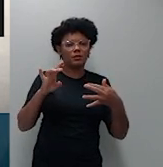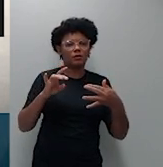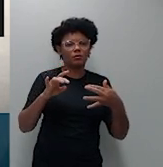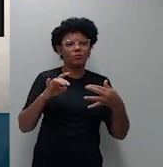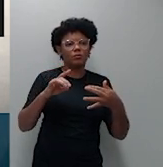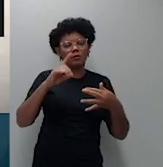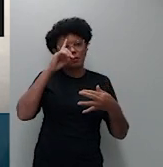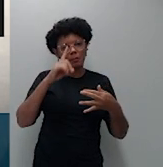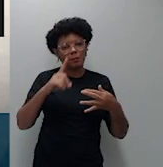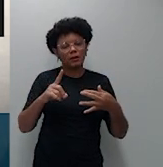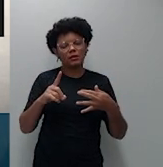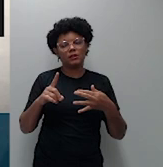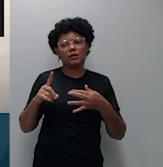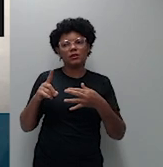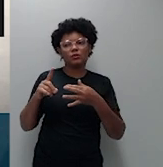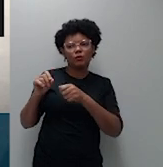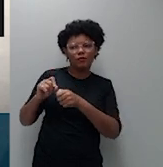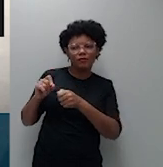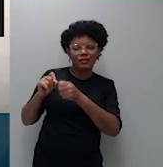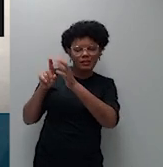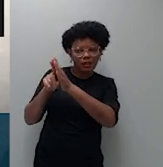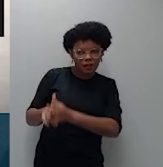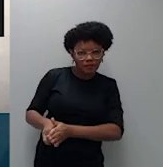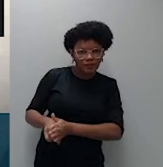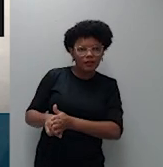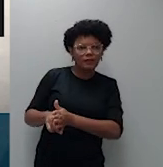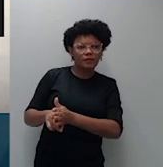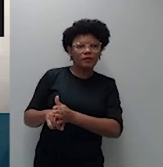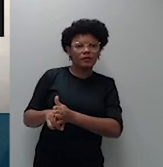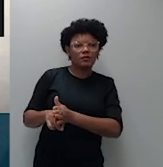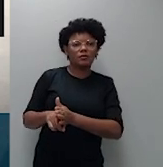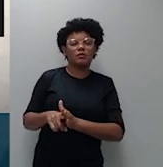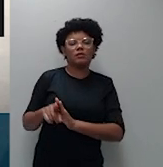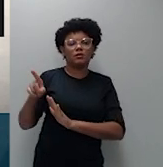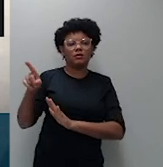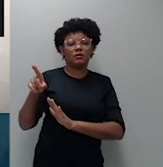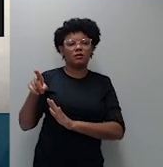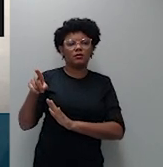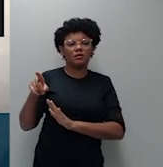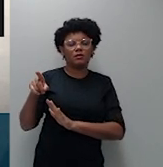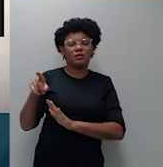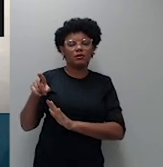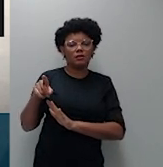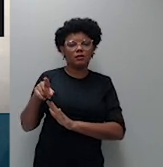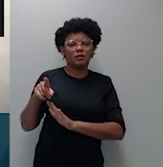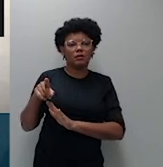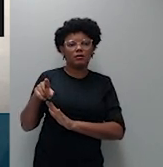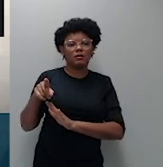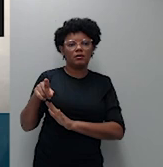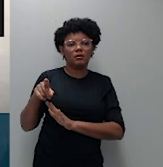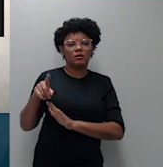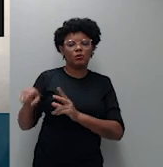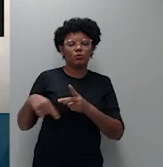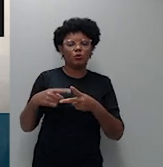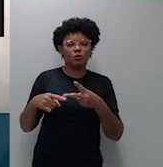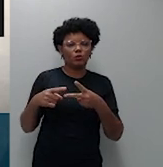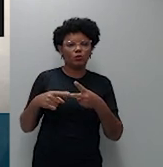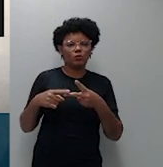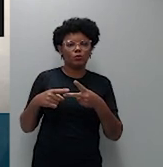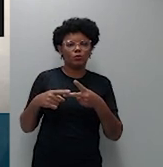verificação lá pelo nariz e no segundo caso